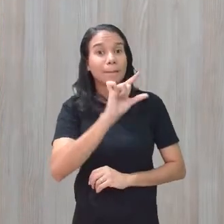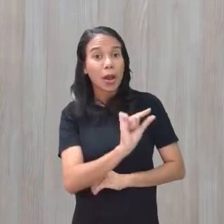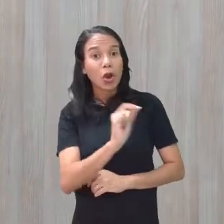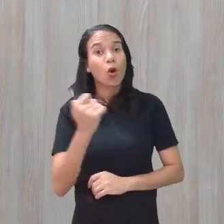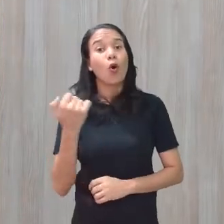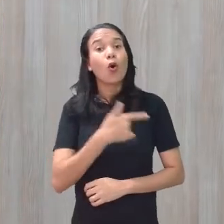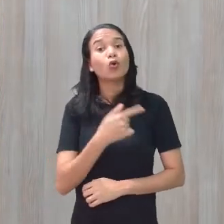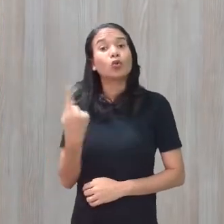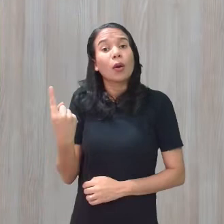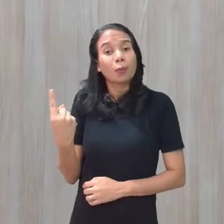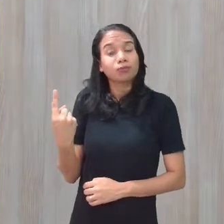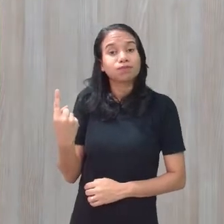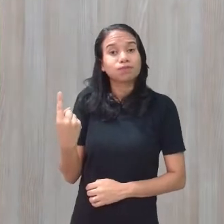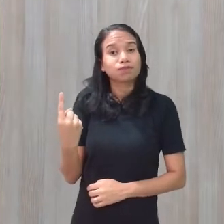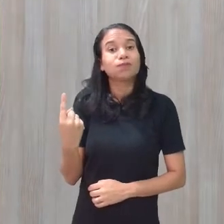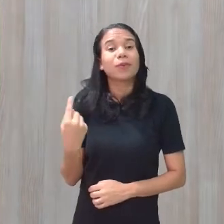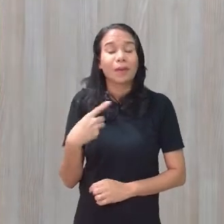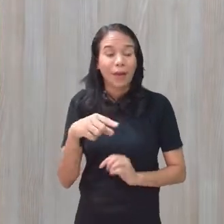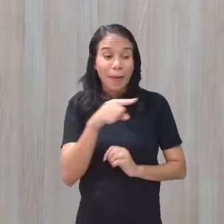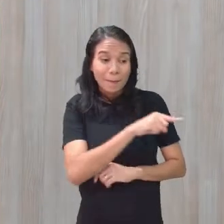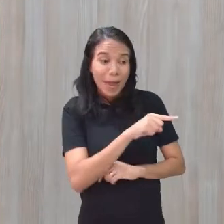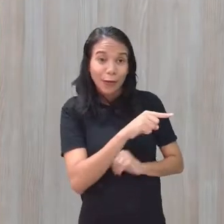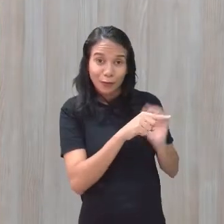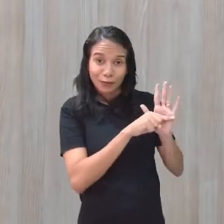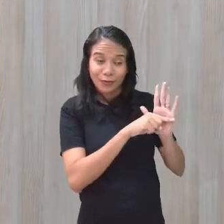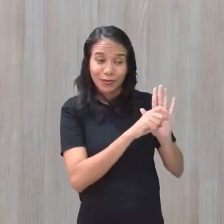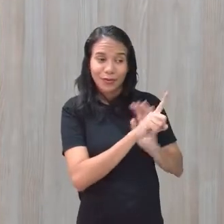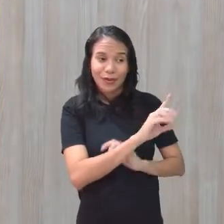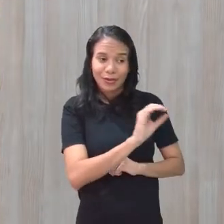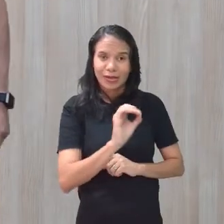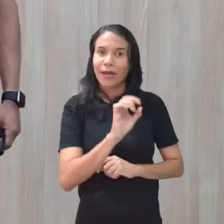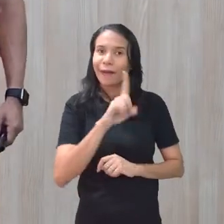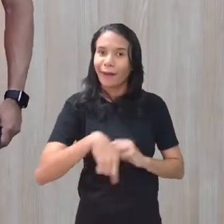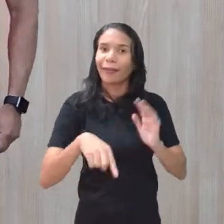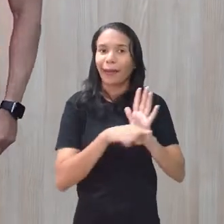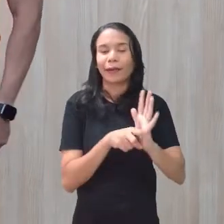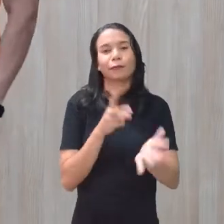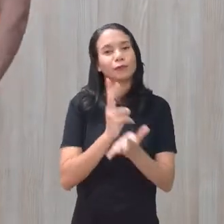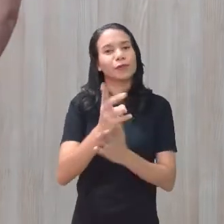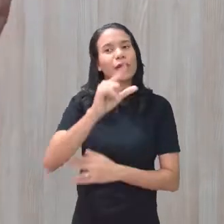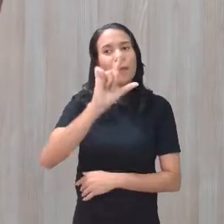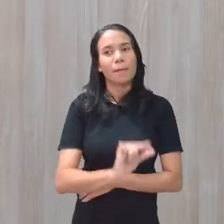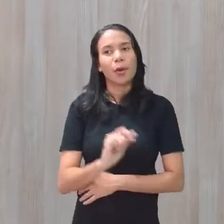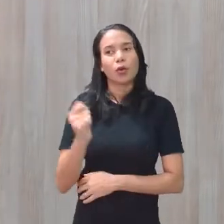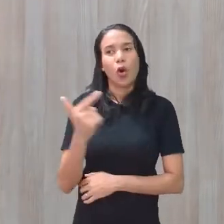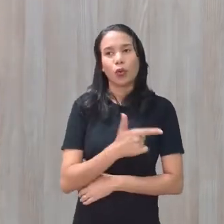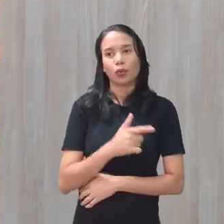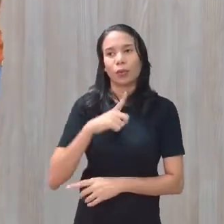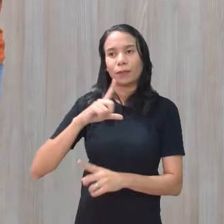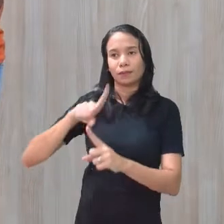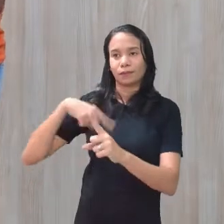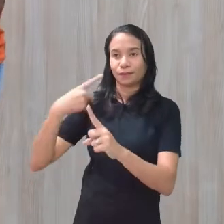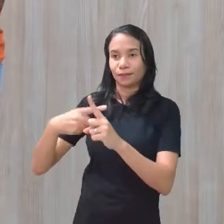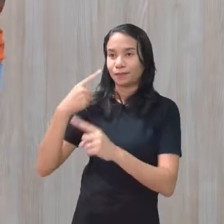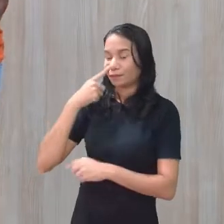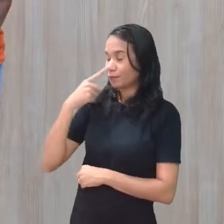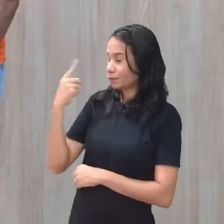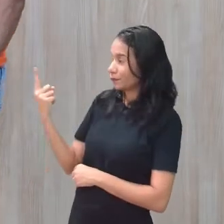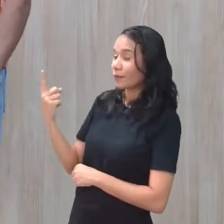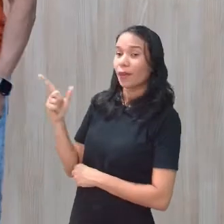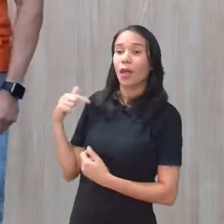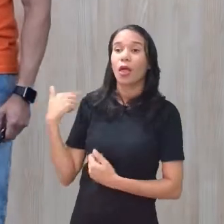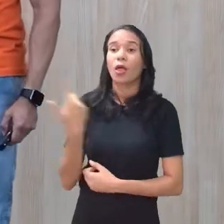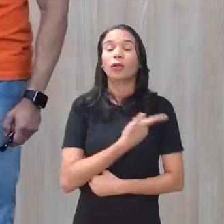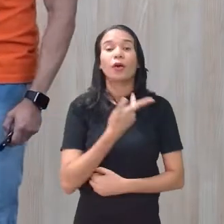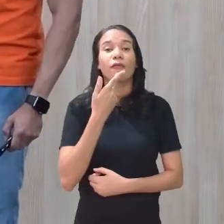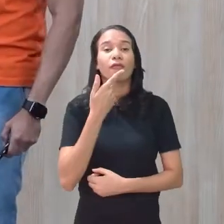1, tá? Porque o menos 100 é um número negativo, sempre vai ser menor que o número positivo, tá? Quando a gente